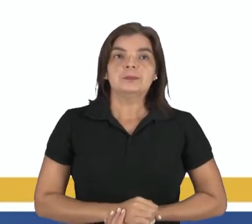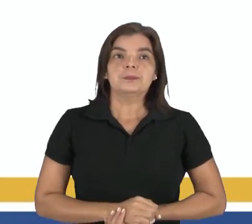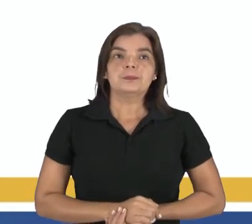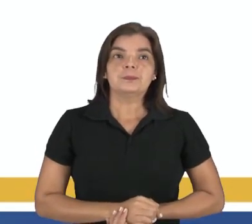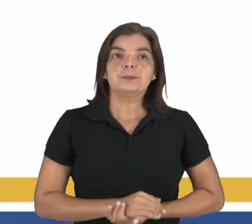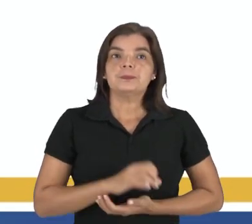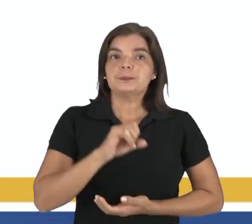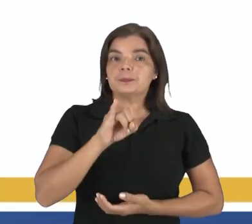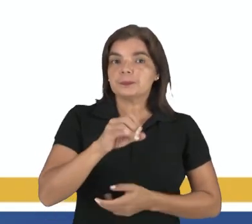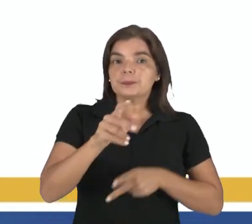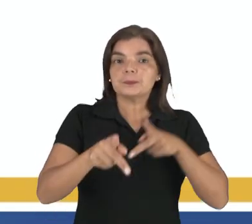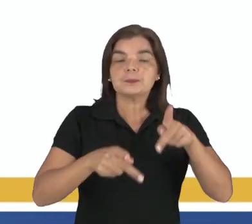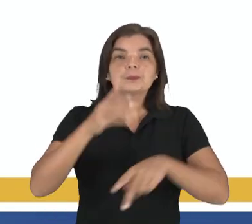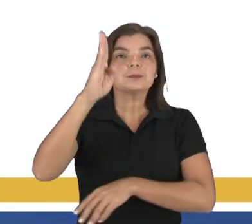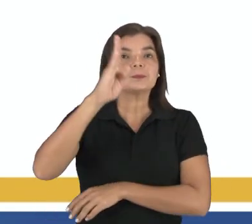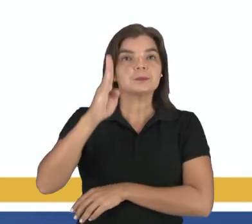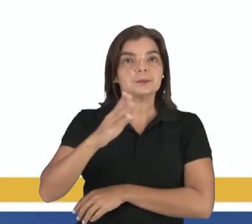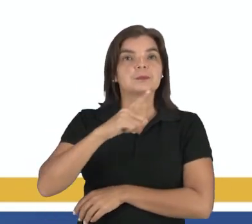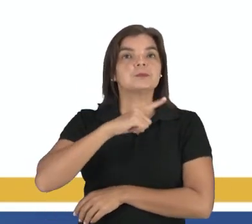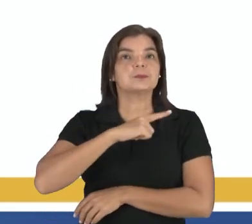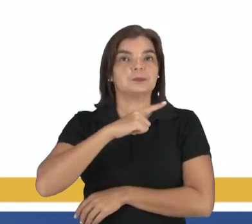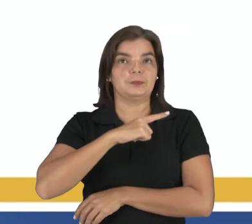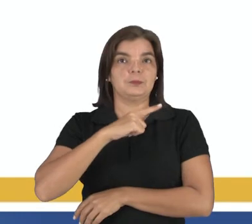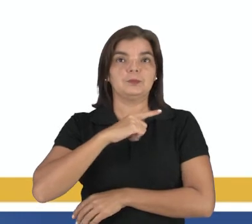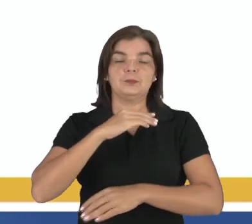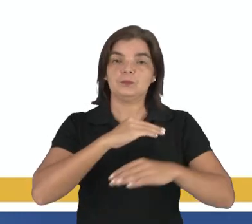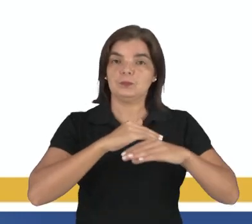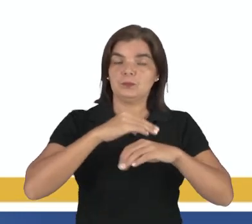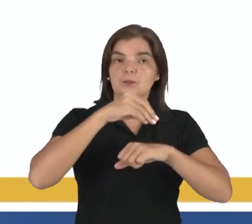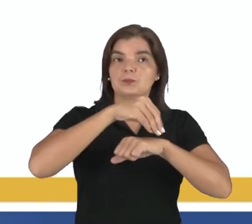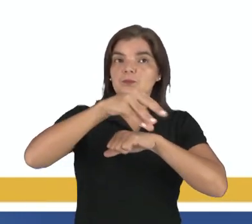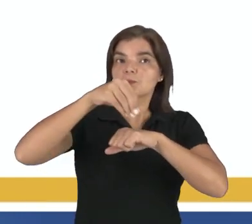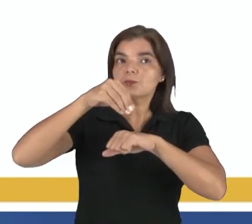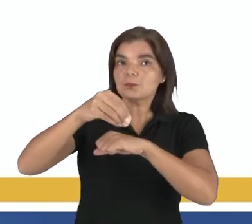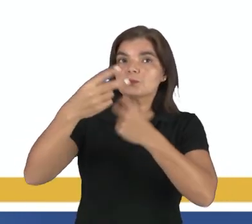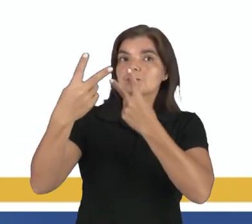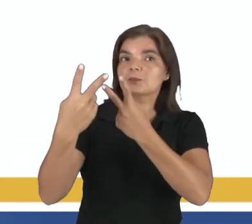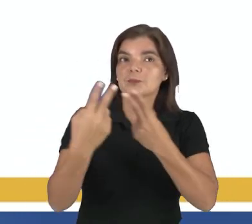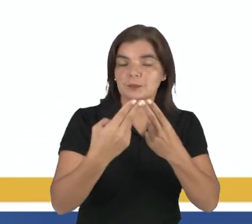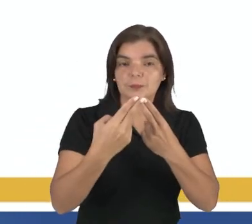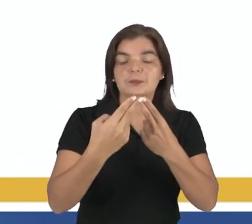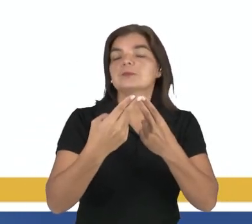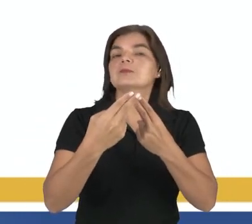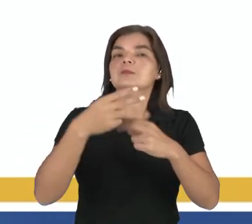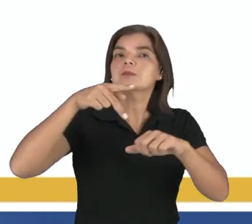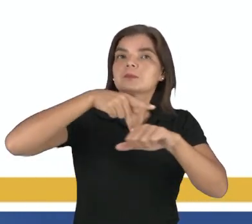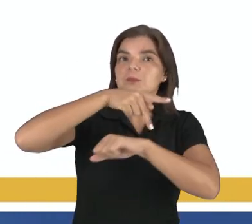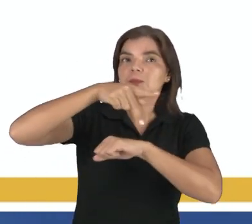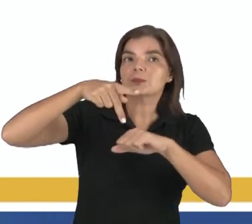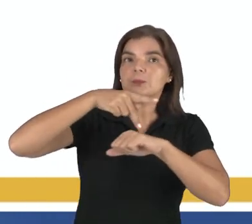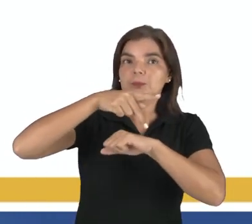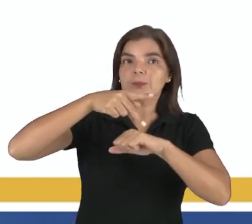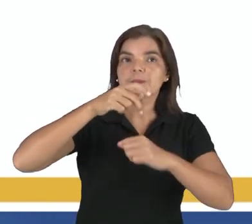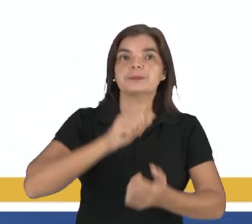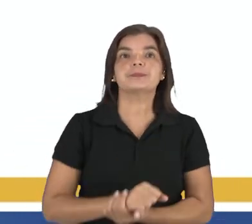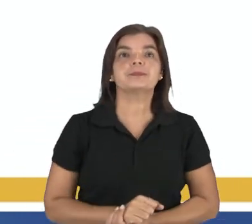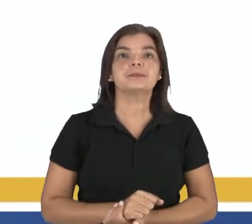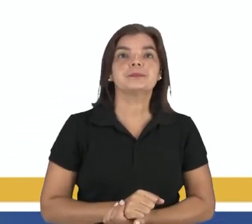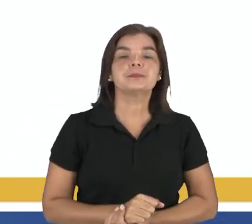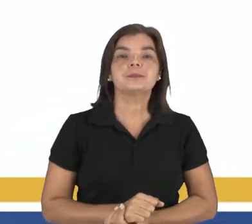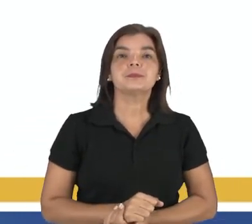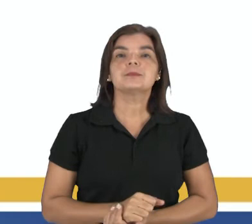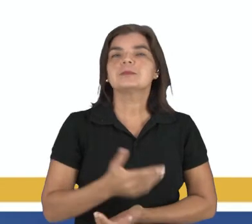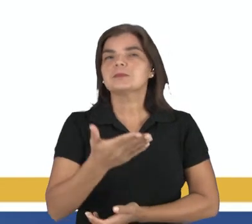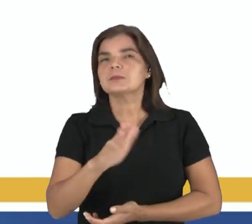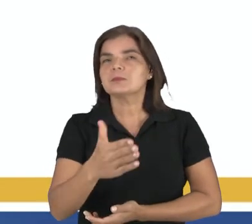23,7. Então, se a população brasileira estivesse uniformemente distribuída em toda a extensão do